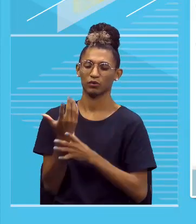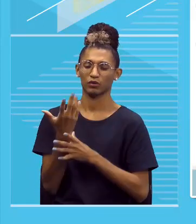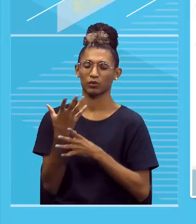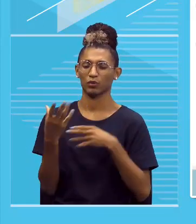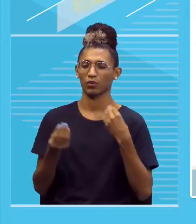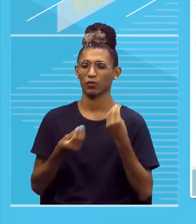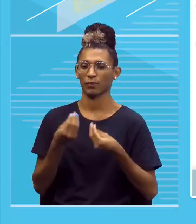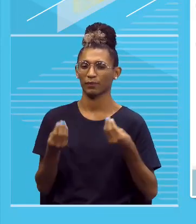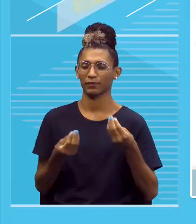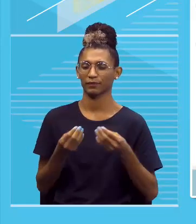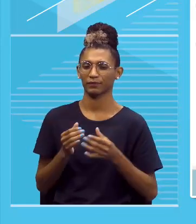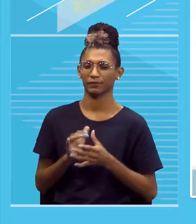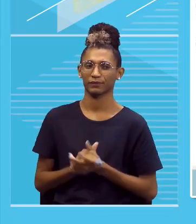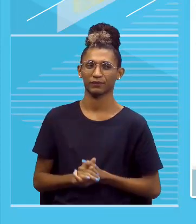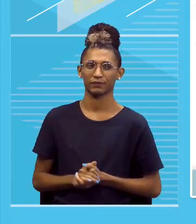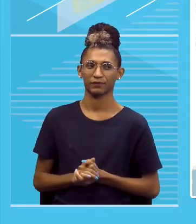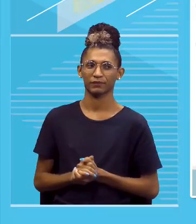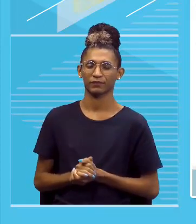ela